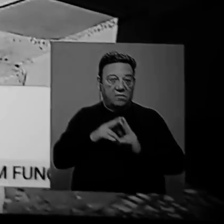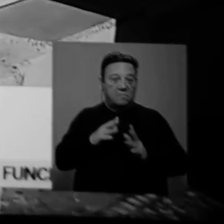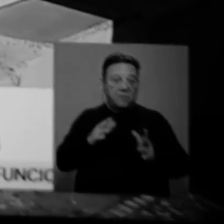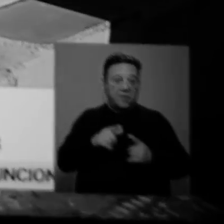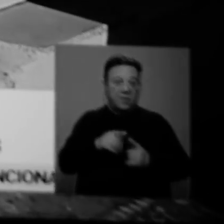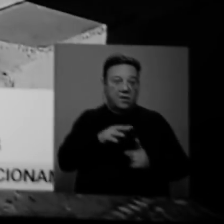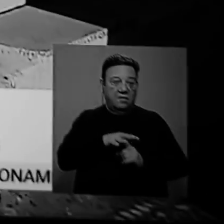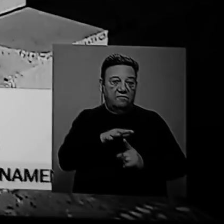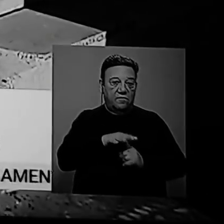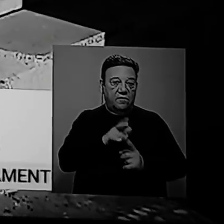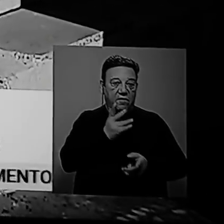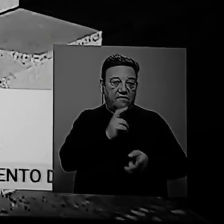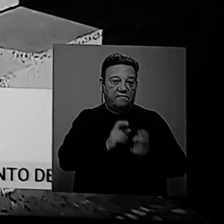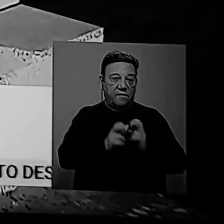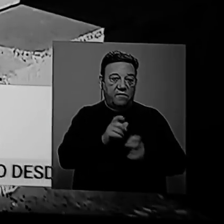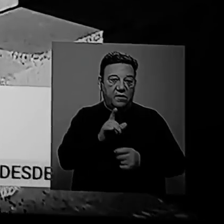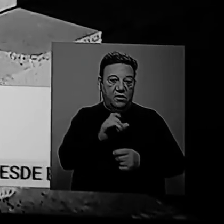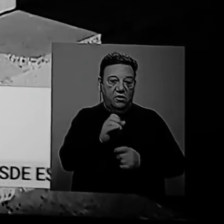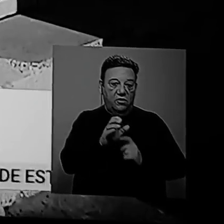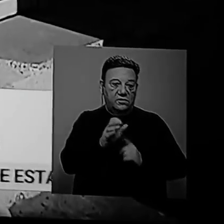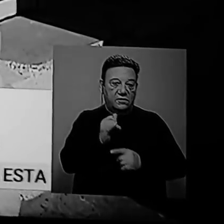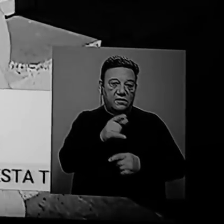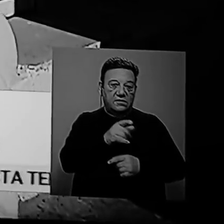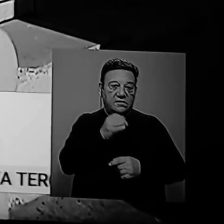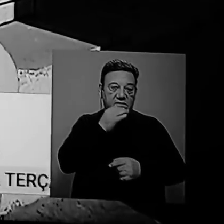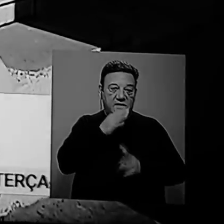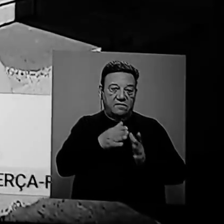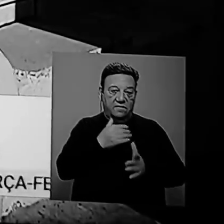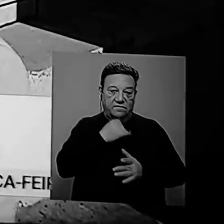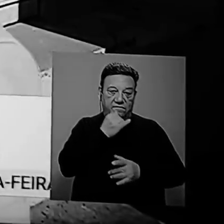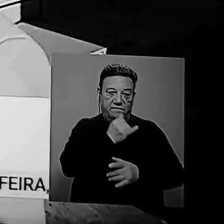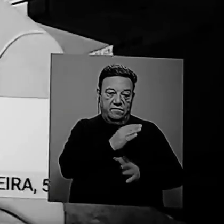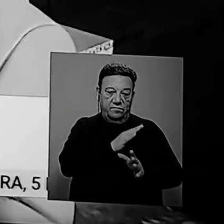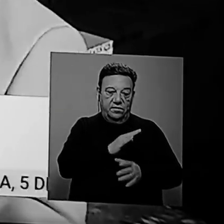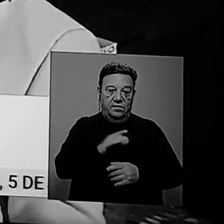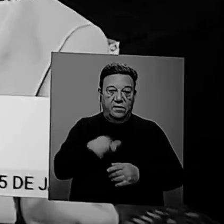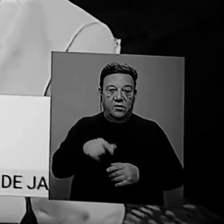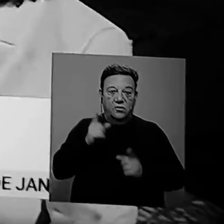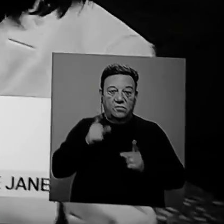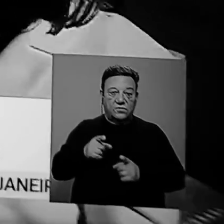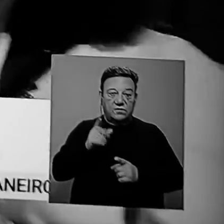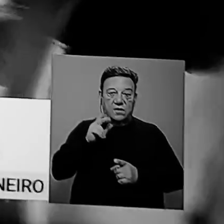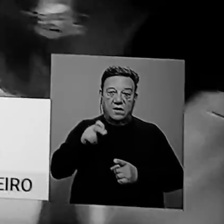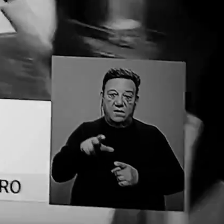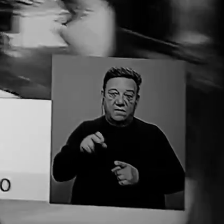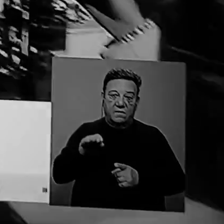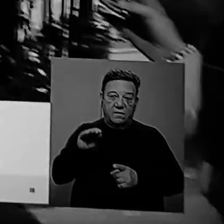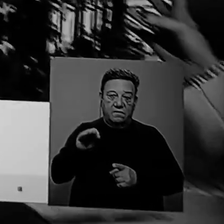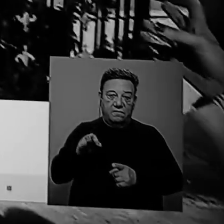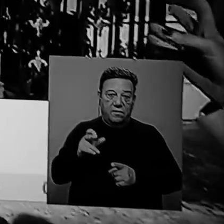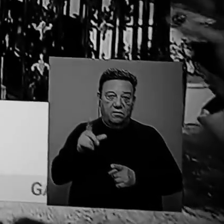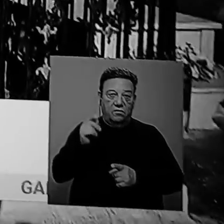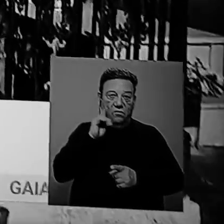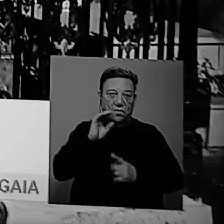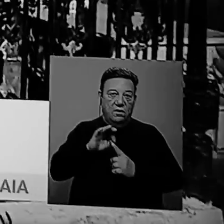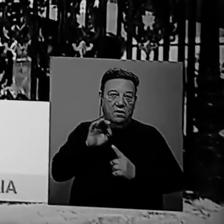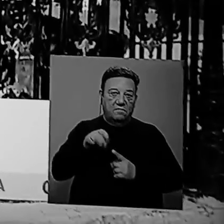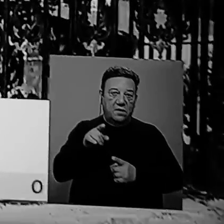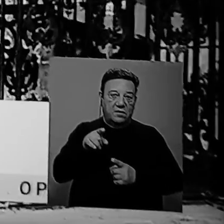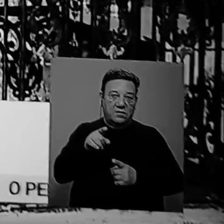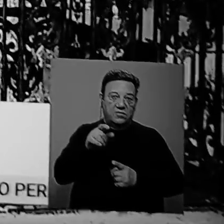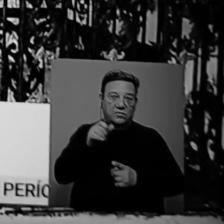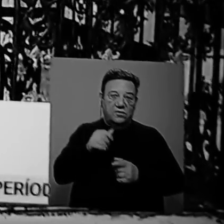a influência da fábrica de louça de Sacavém. Mas já lá vamos, porque começamos aqui, Ana Paula, com um elemento que é